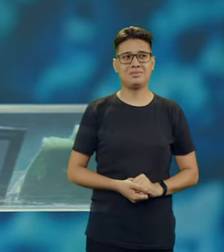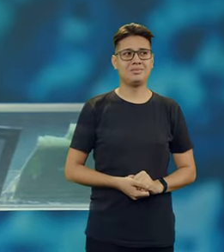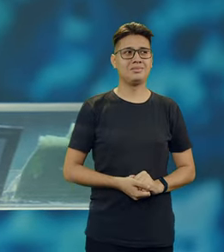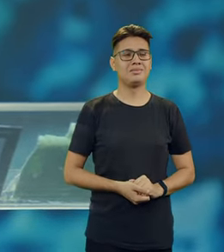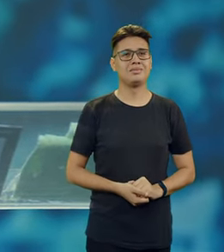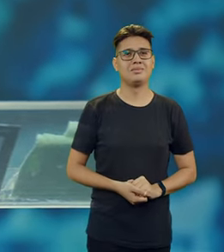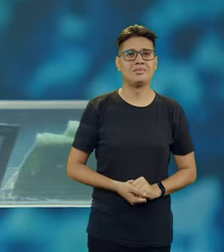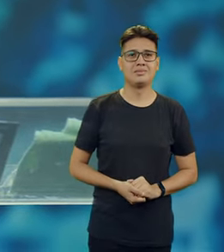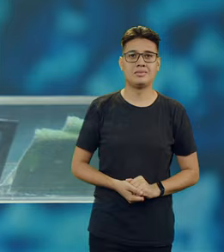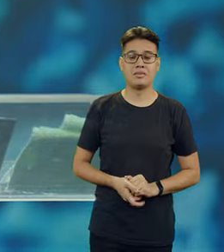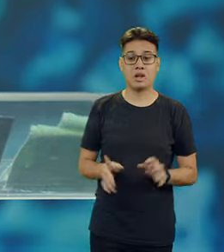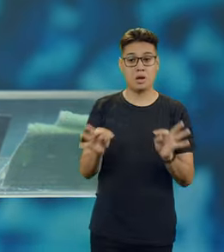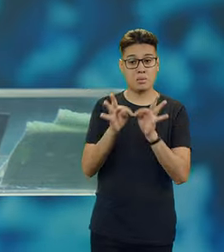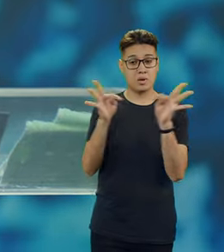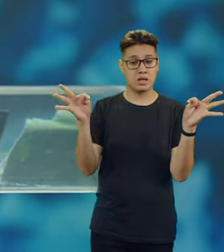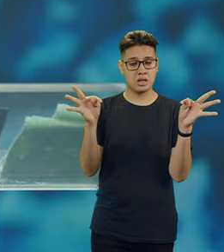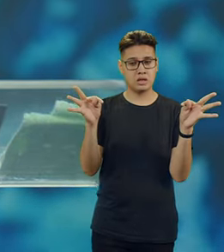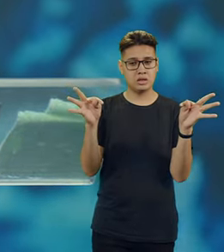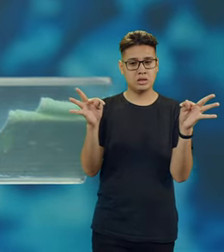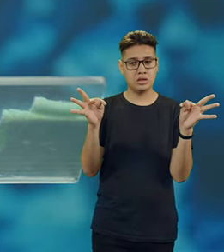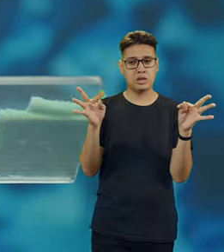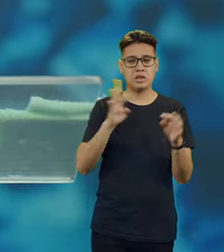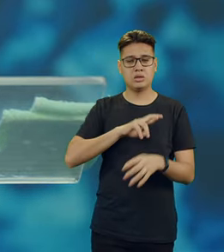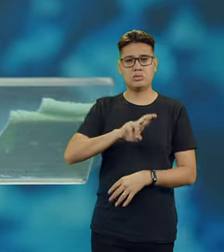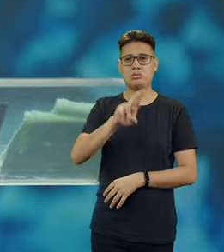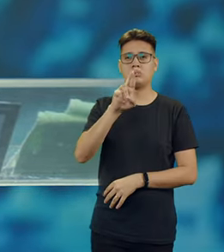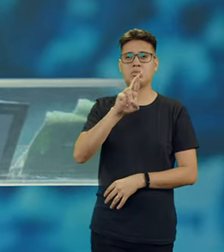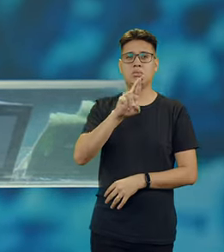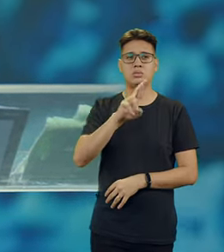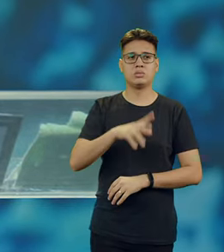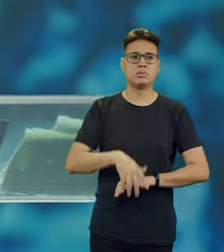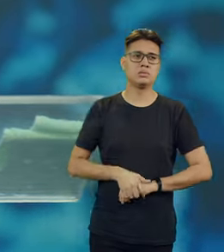Os simplesmente religiosos,